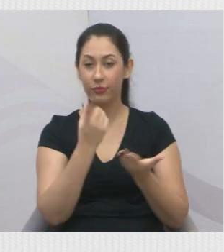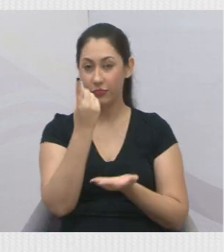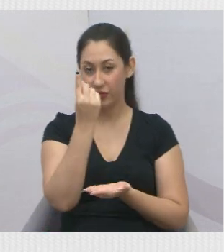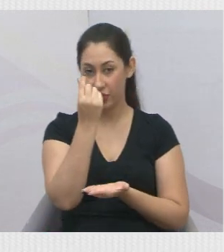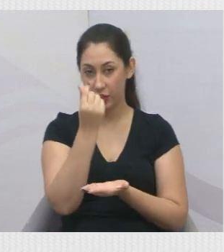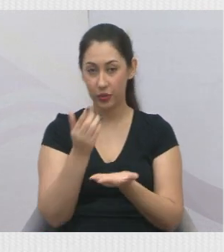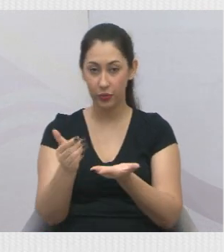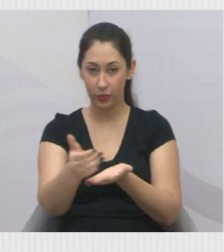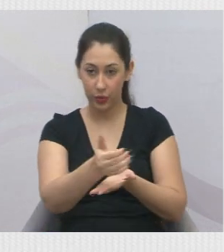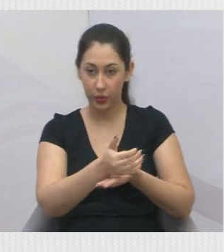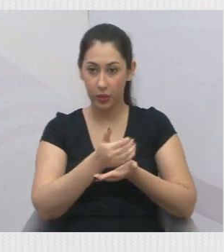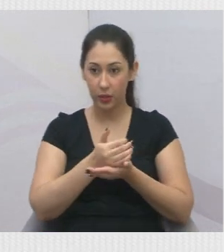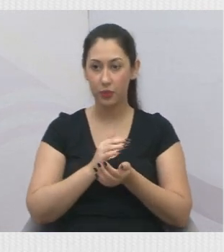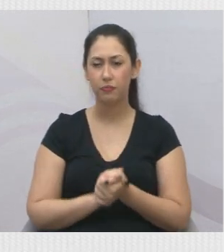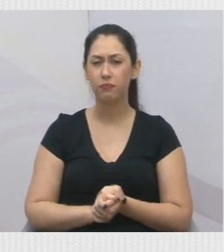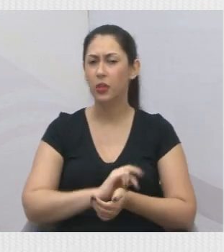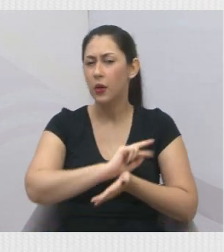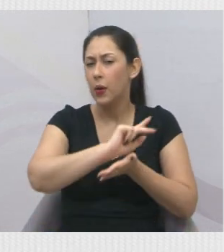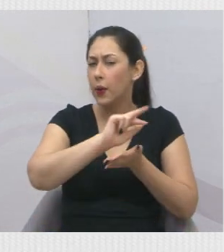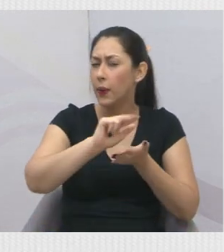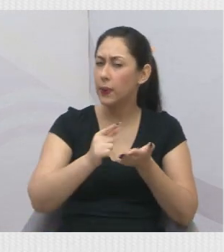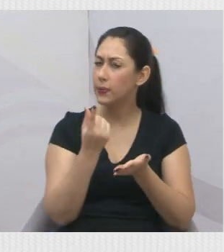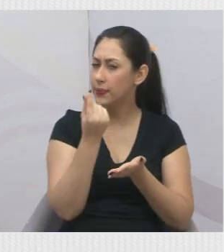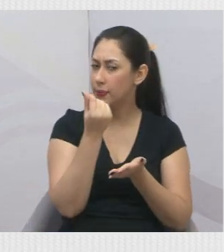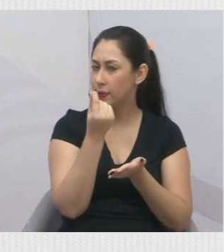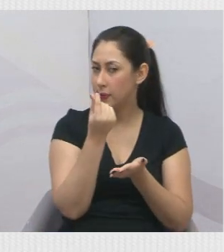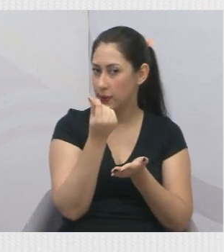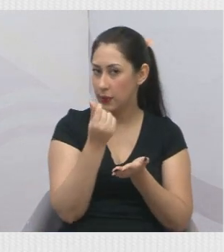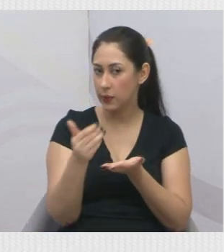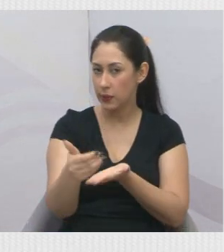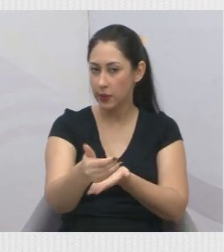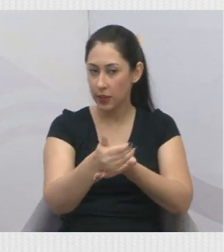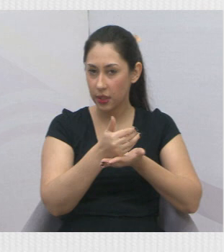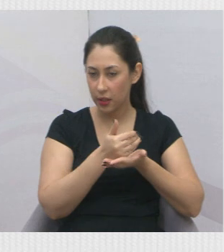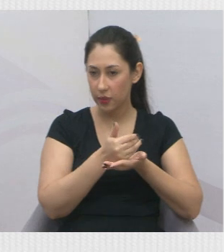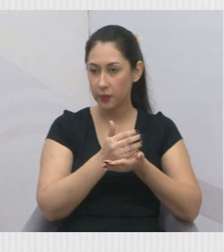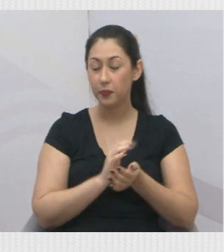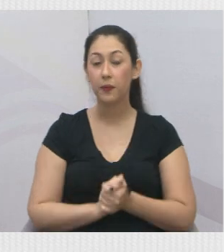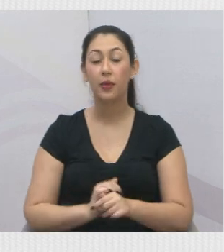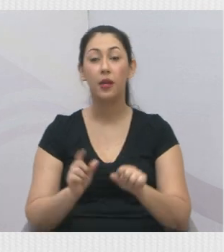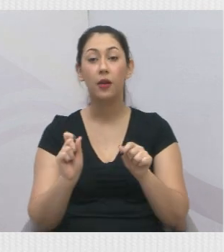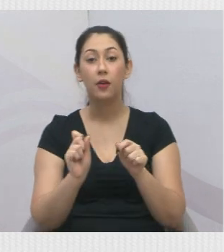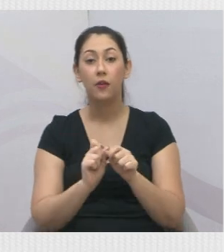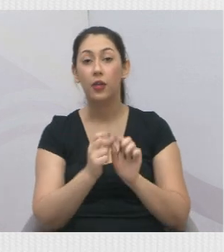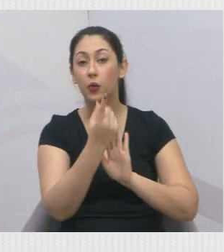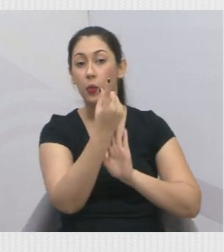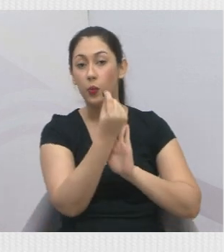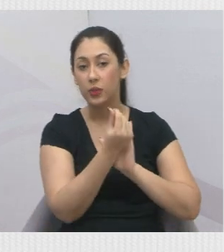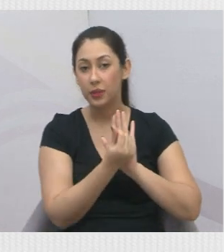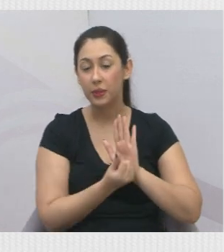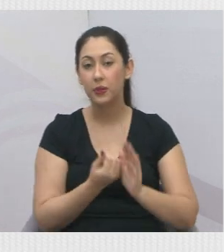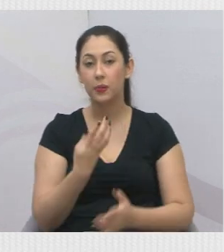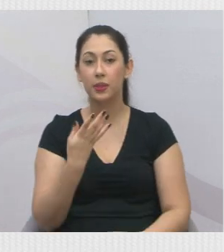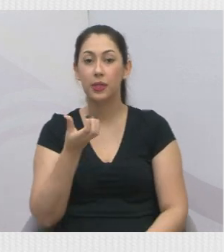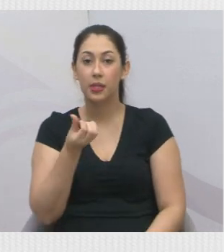classificadas. Outras receitas correntes. Foi orçado